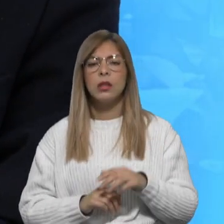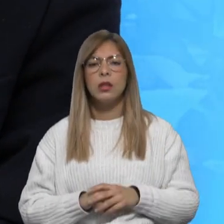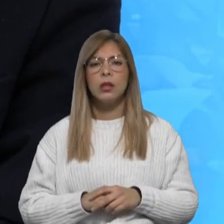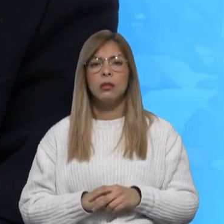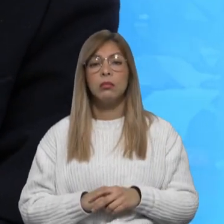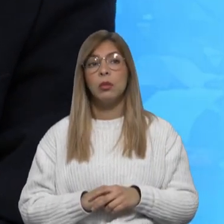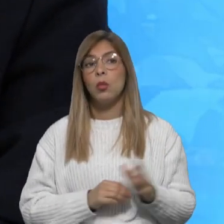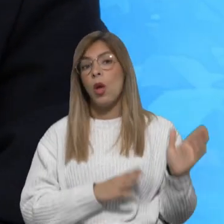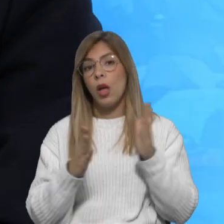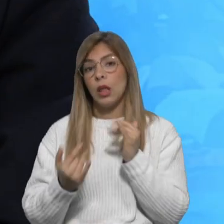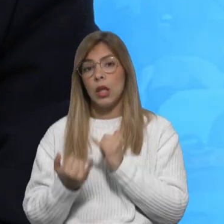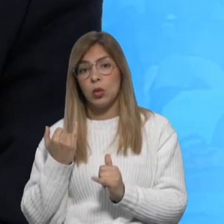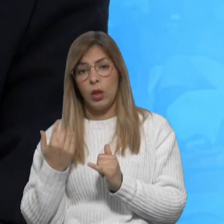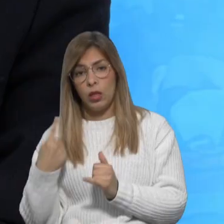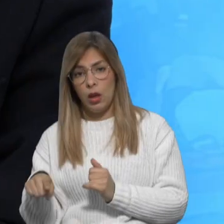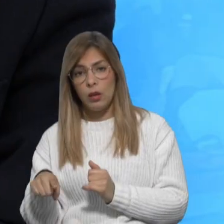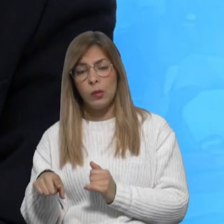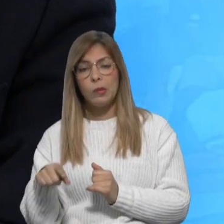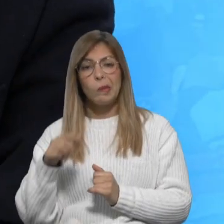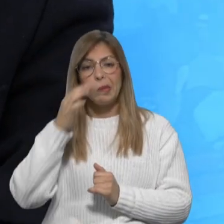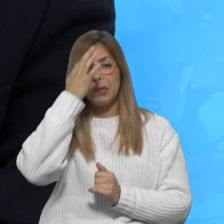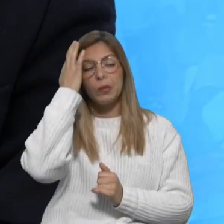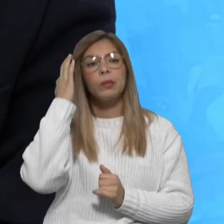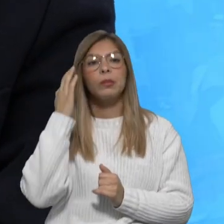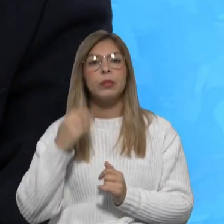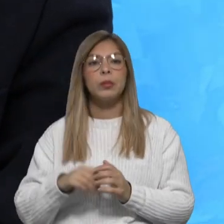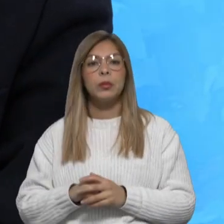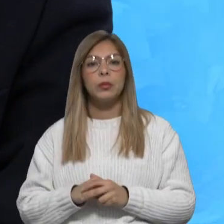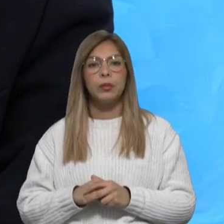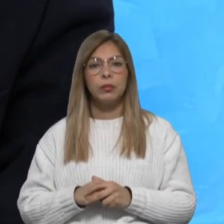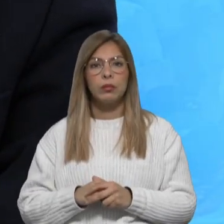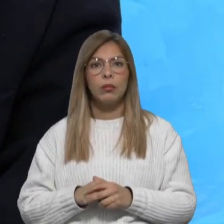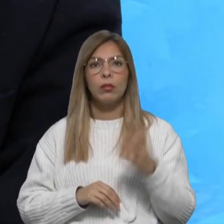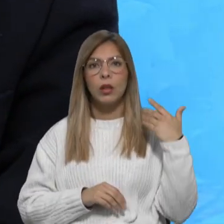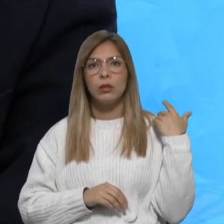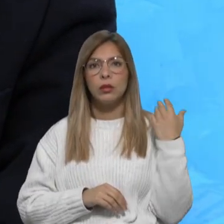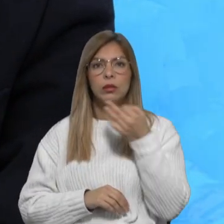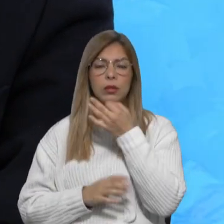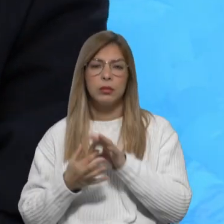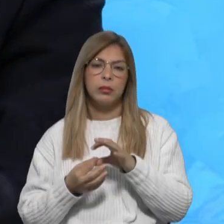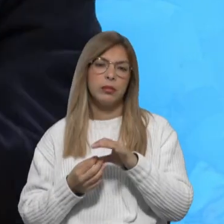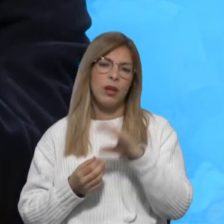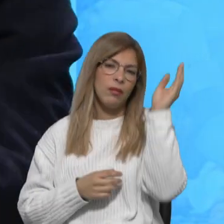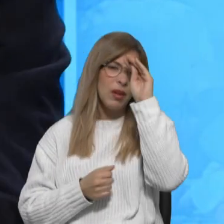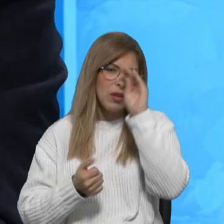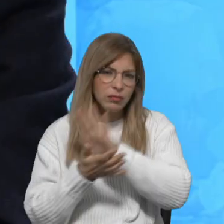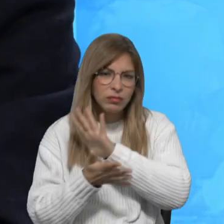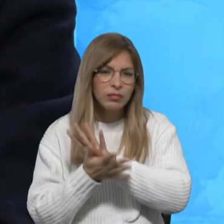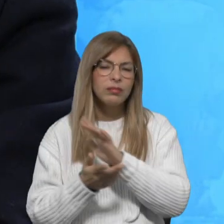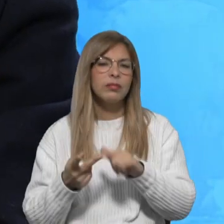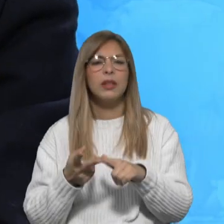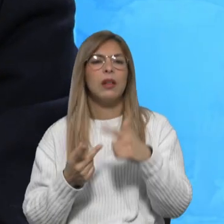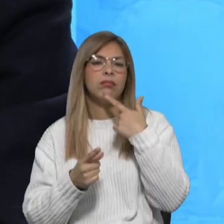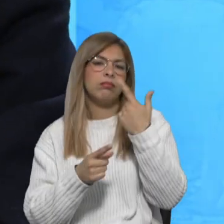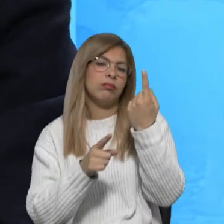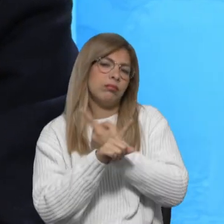riscos. Todos nós estamos fartos de ouvir as fake news, as deepfakes, estas coisas